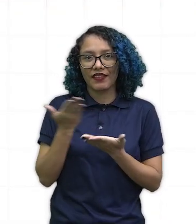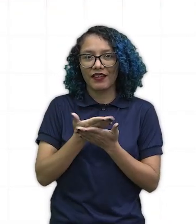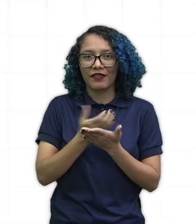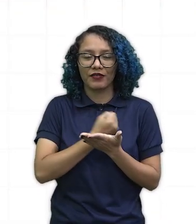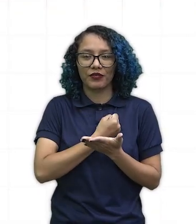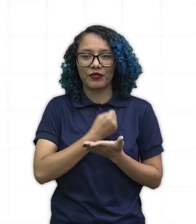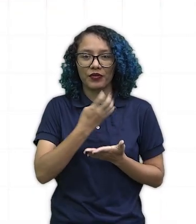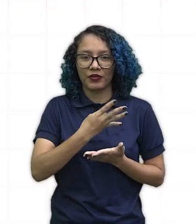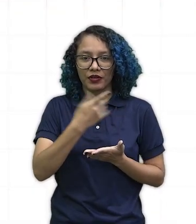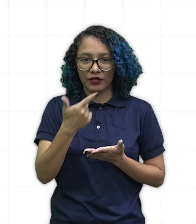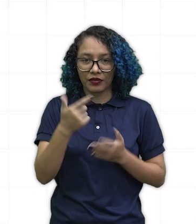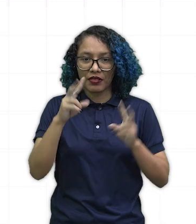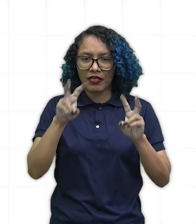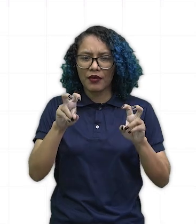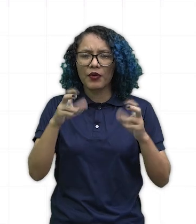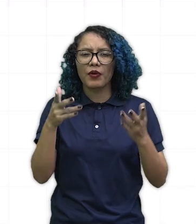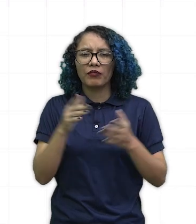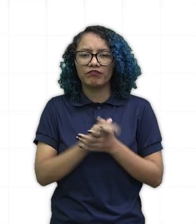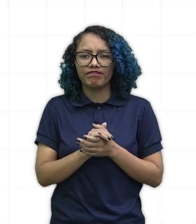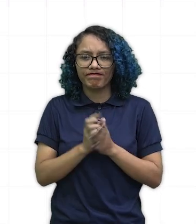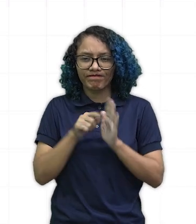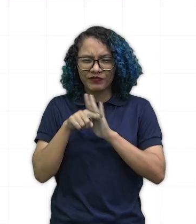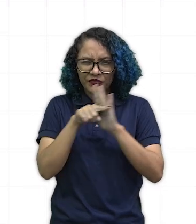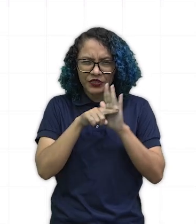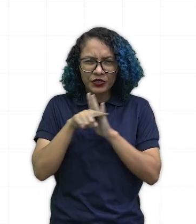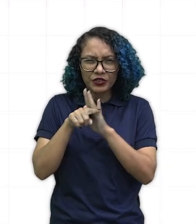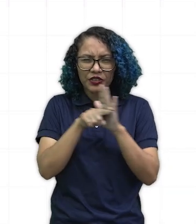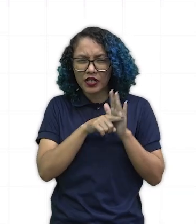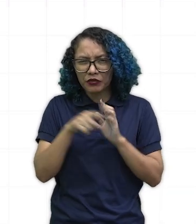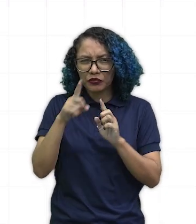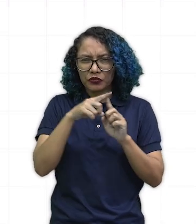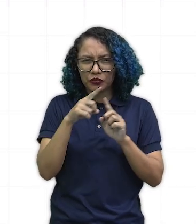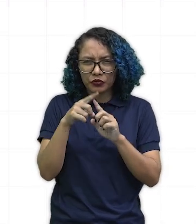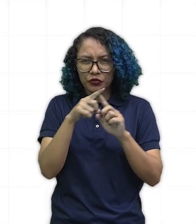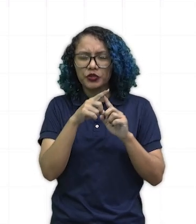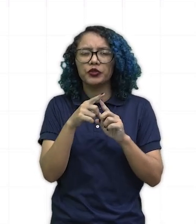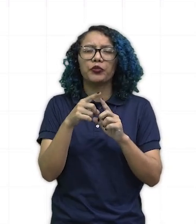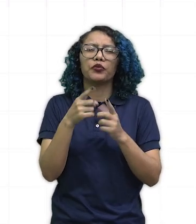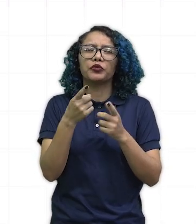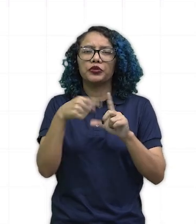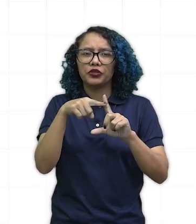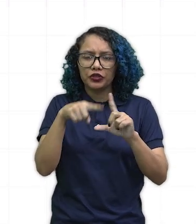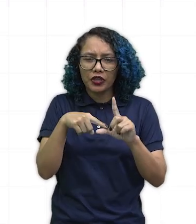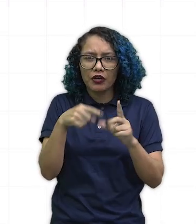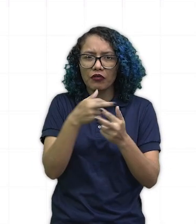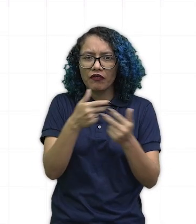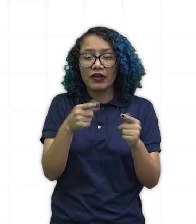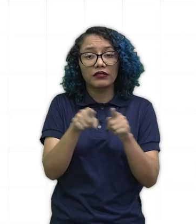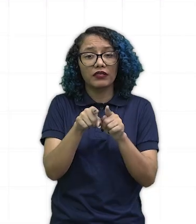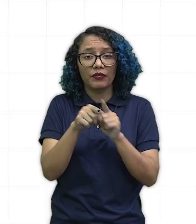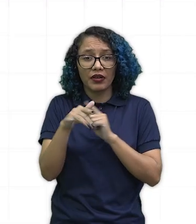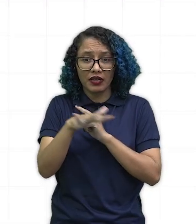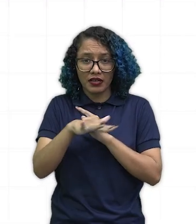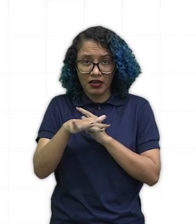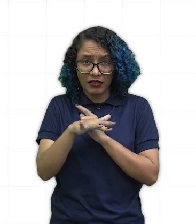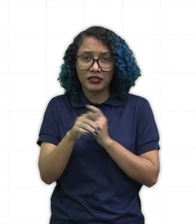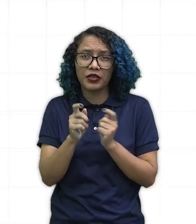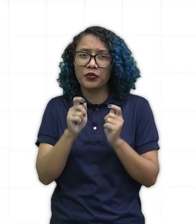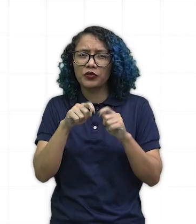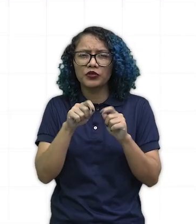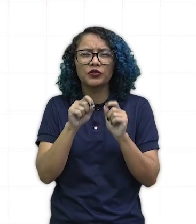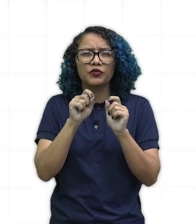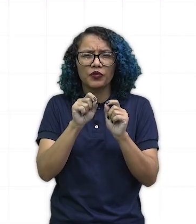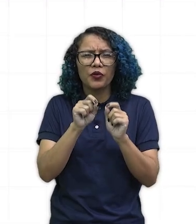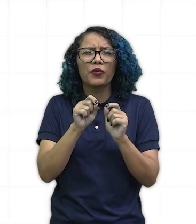número 42, objeto de conhecimento. Investigação da deformação de ângulos e áreas provocadas pelas